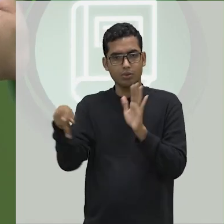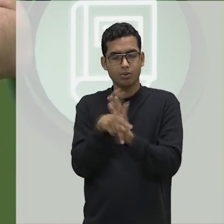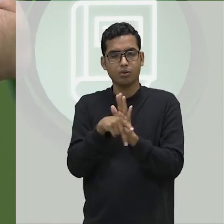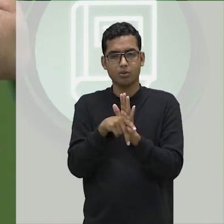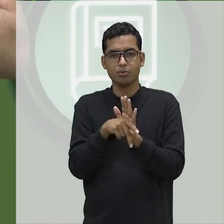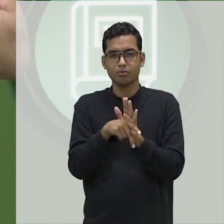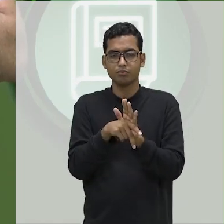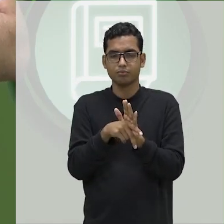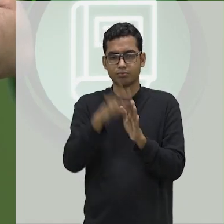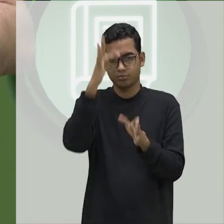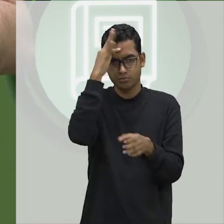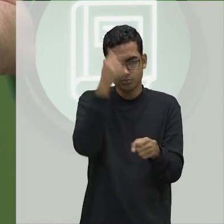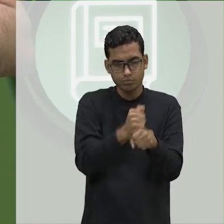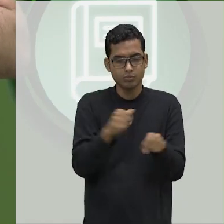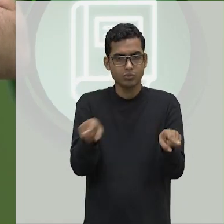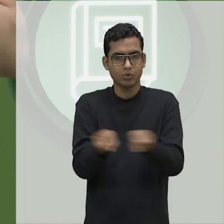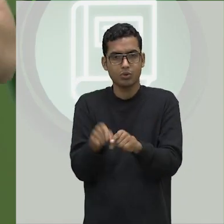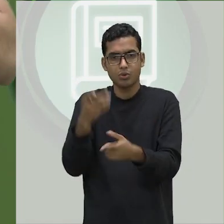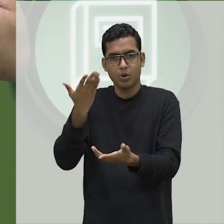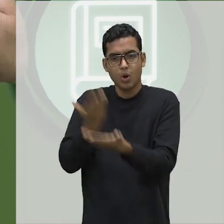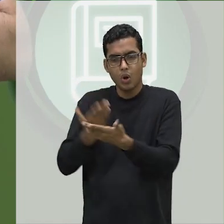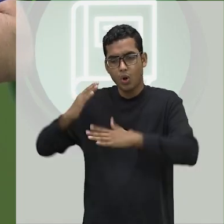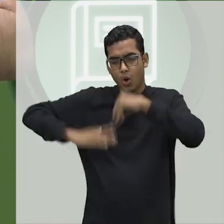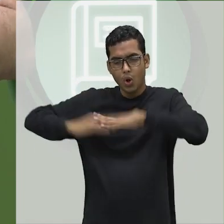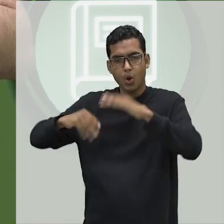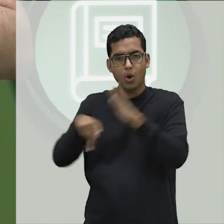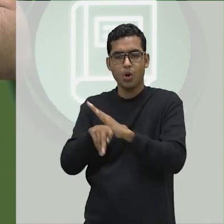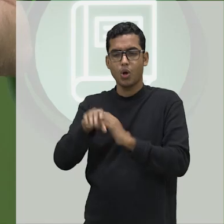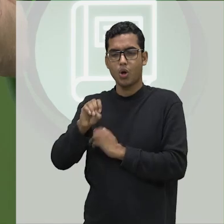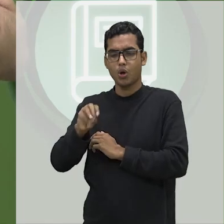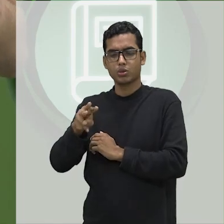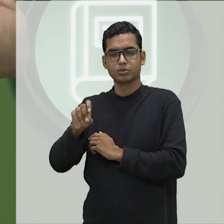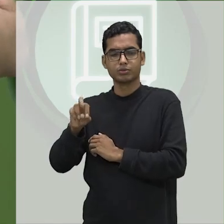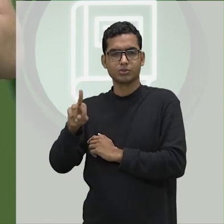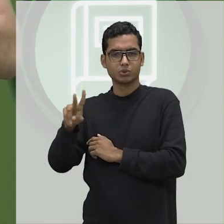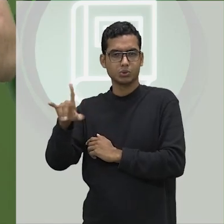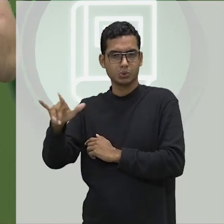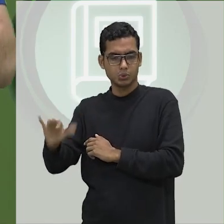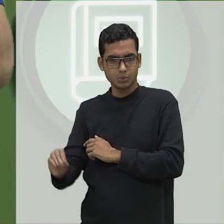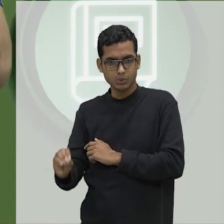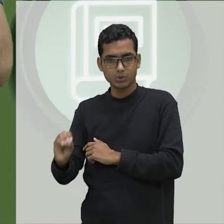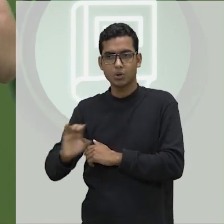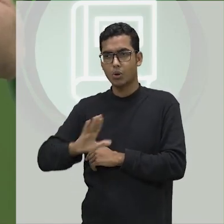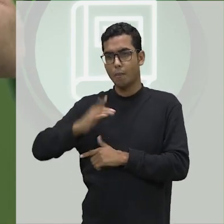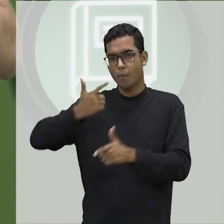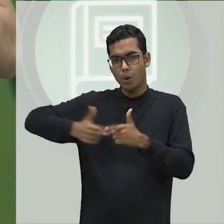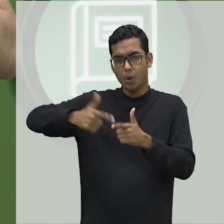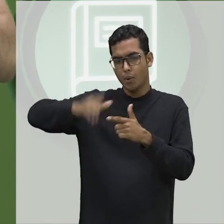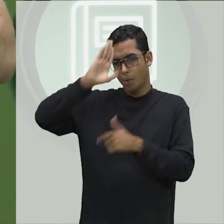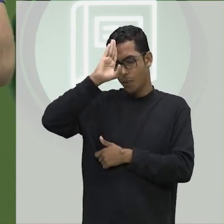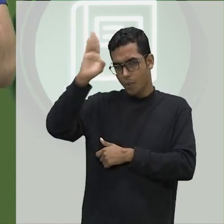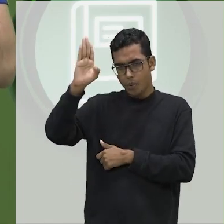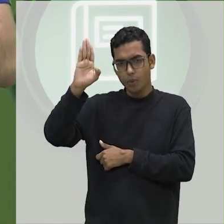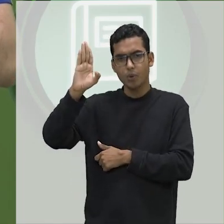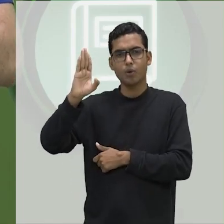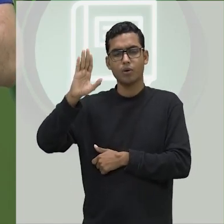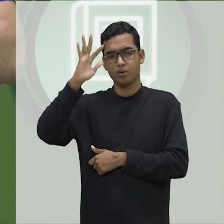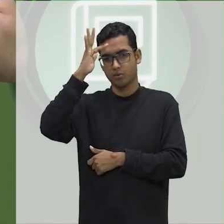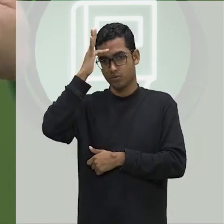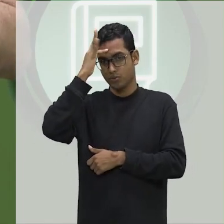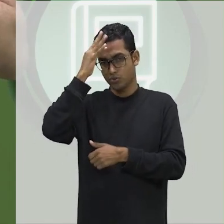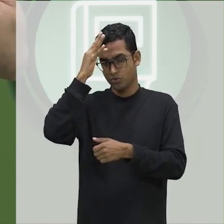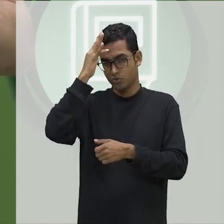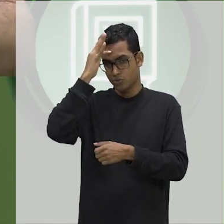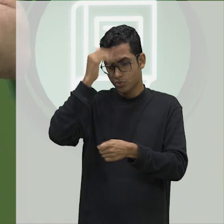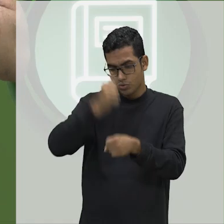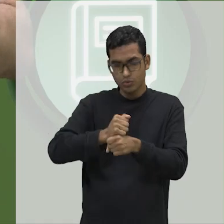Pessoa Júnior, ele elencou aí quais são os principais problemas da física, da filosofia da física atual.